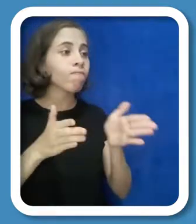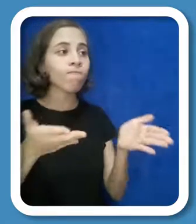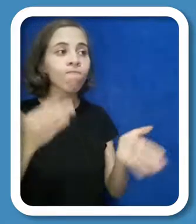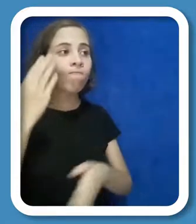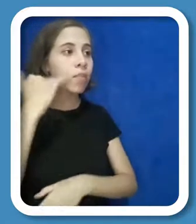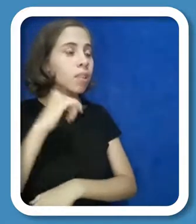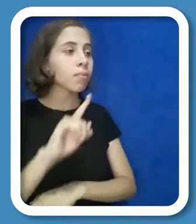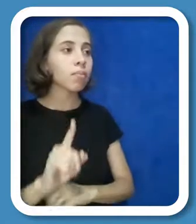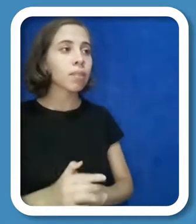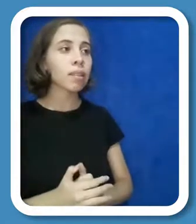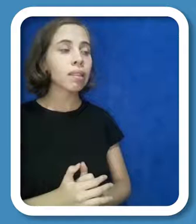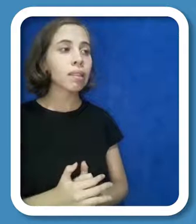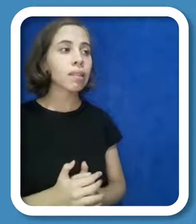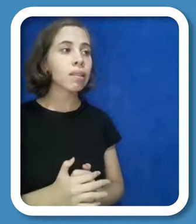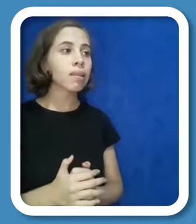acessibilidade.